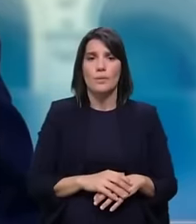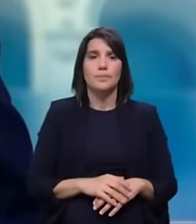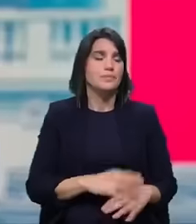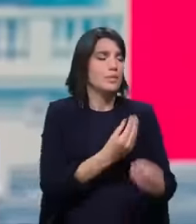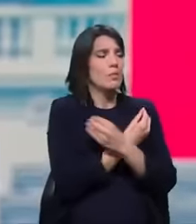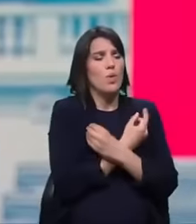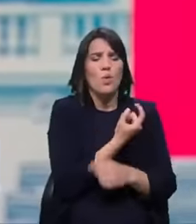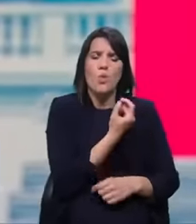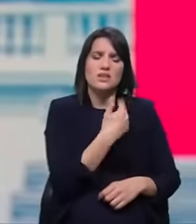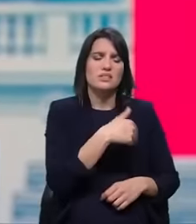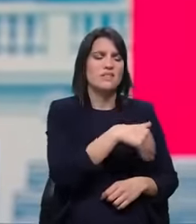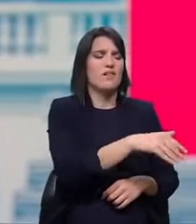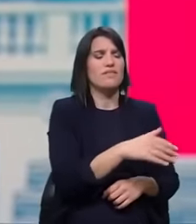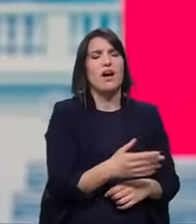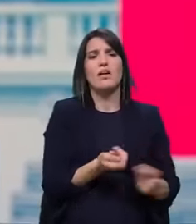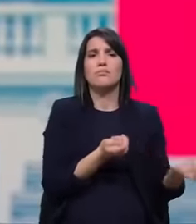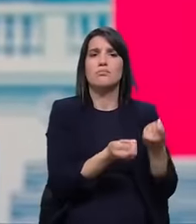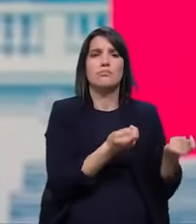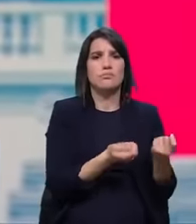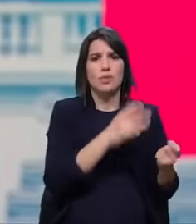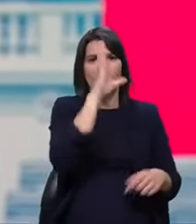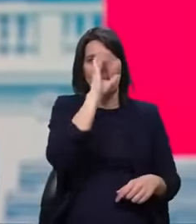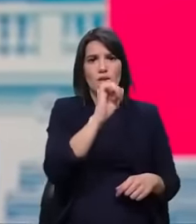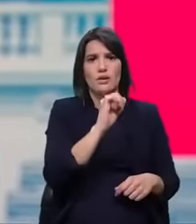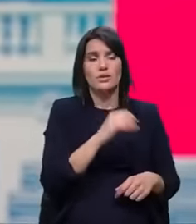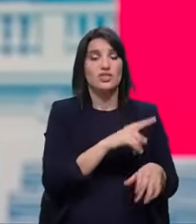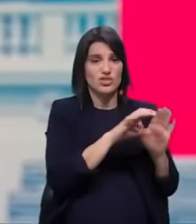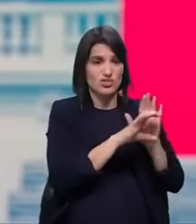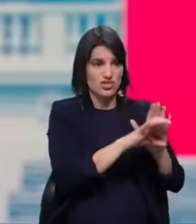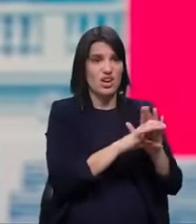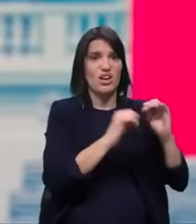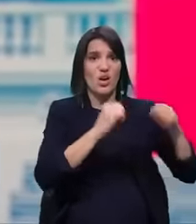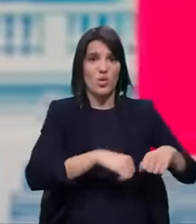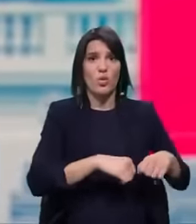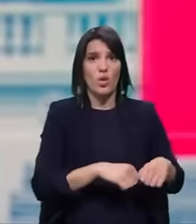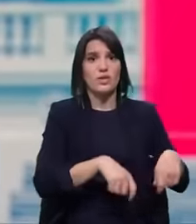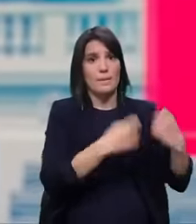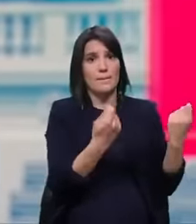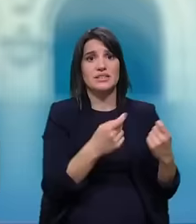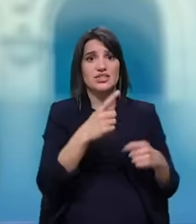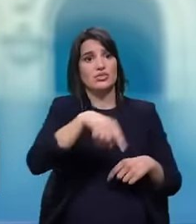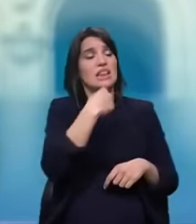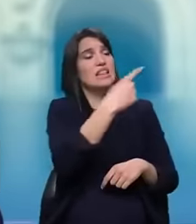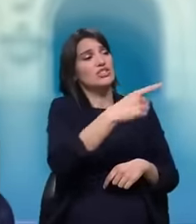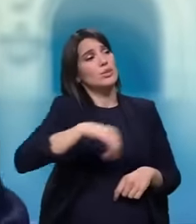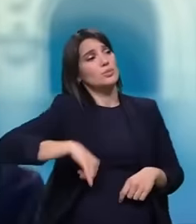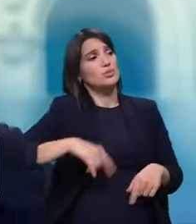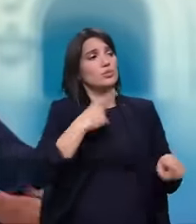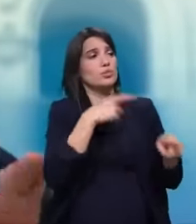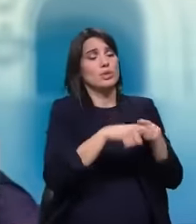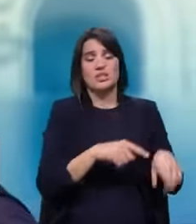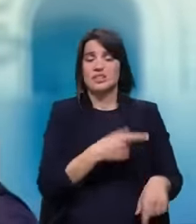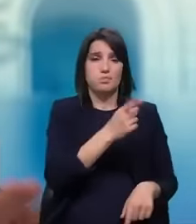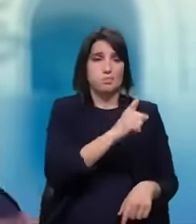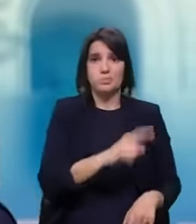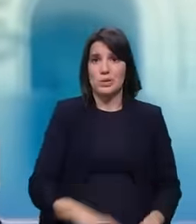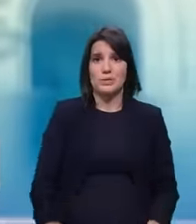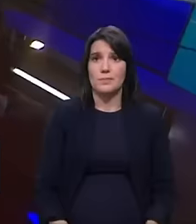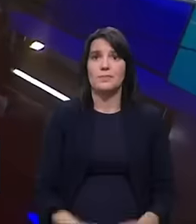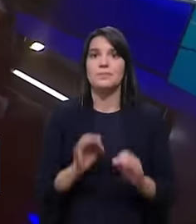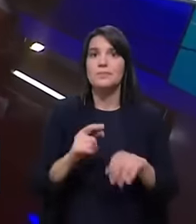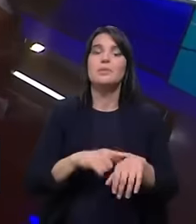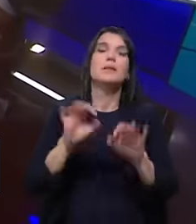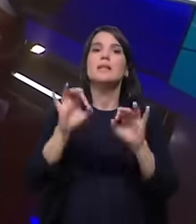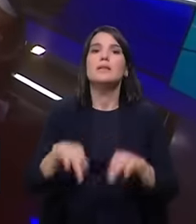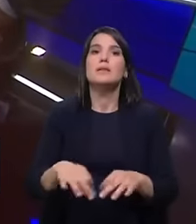mais próximo de terminar essa governação do que o Chega está, de fazer um acordo com partidos a quem está a chamar prostitutas políticas. Está mais próximo. Não, é que temos mesmo que terminar.